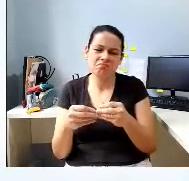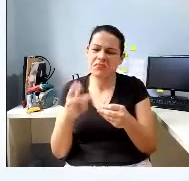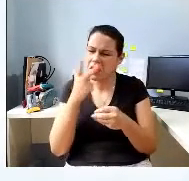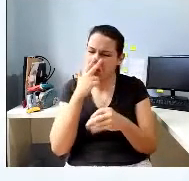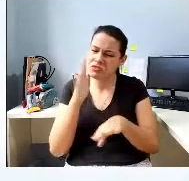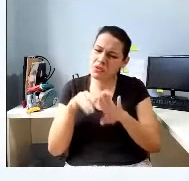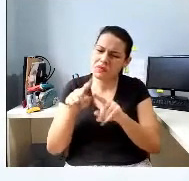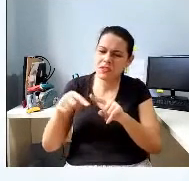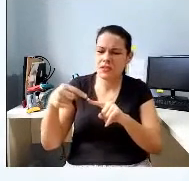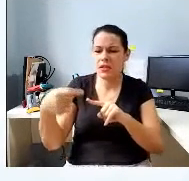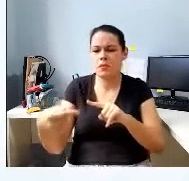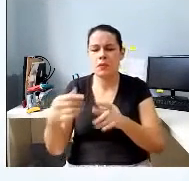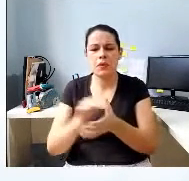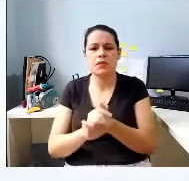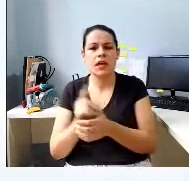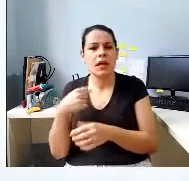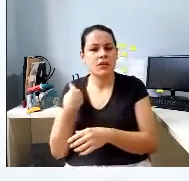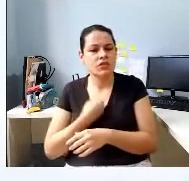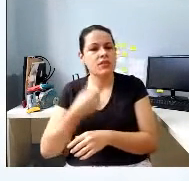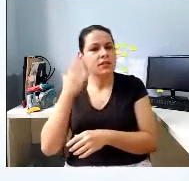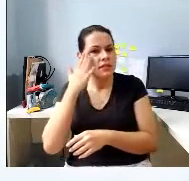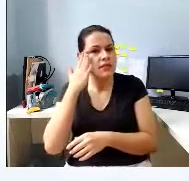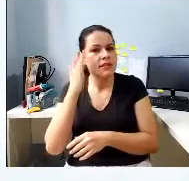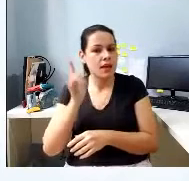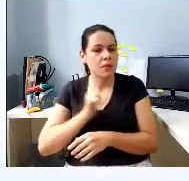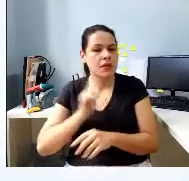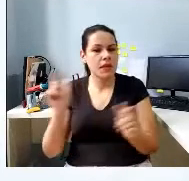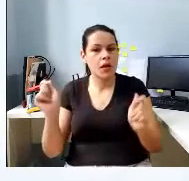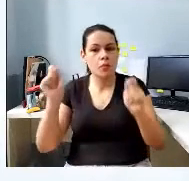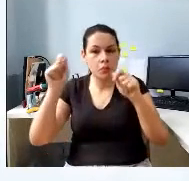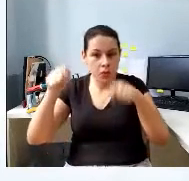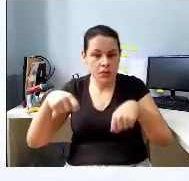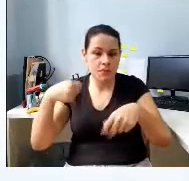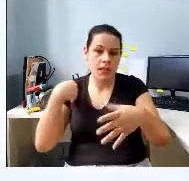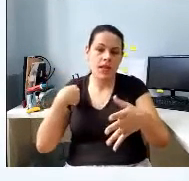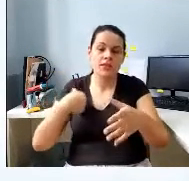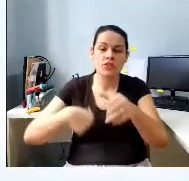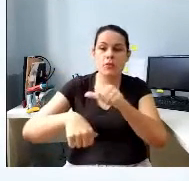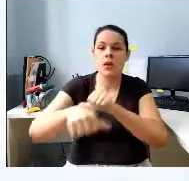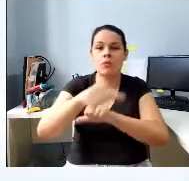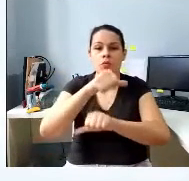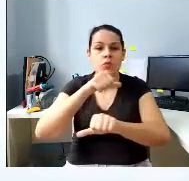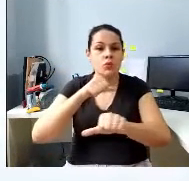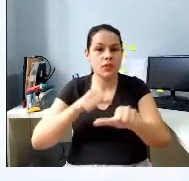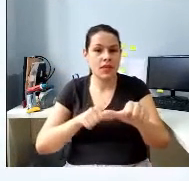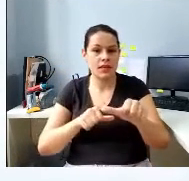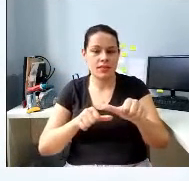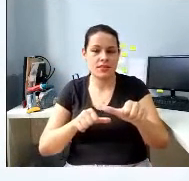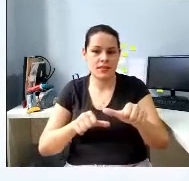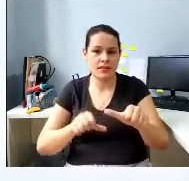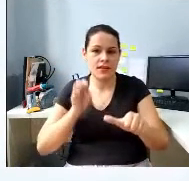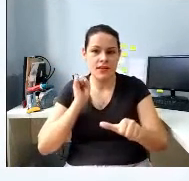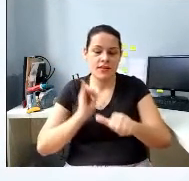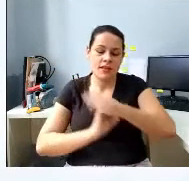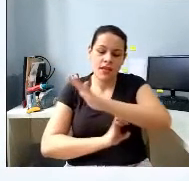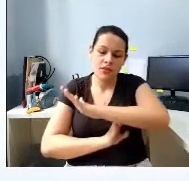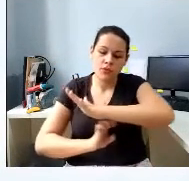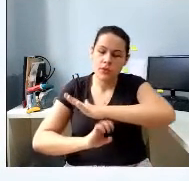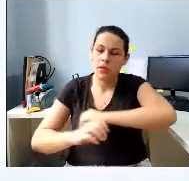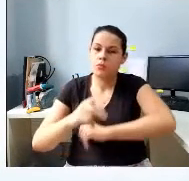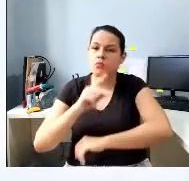Embora a gente anteveja a possibilidade de transformação dessa estrutura política que